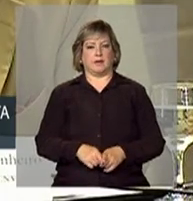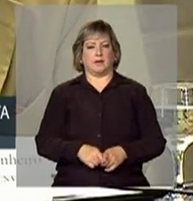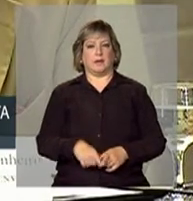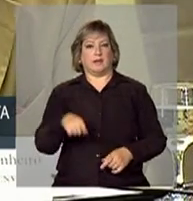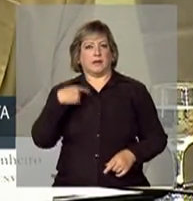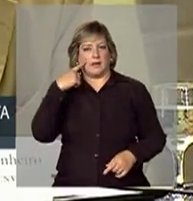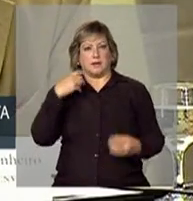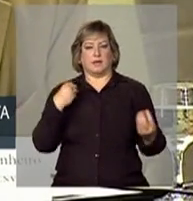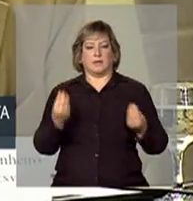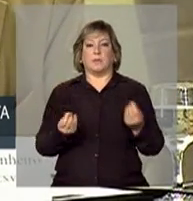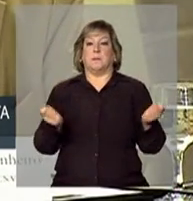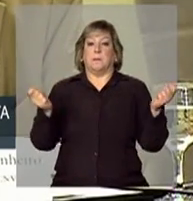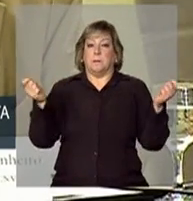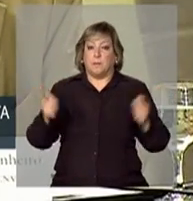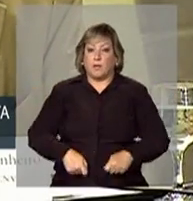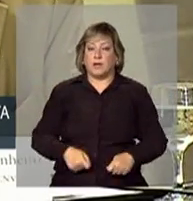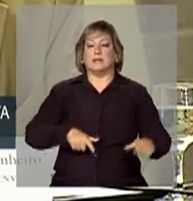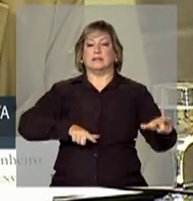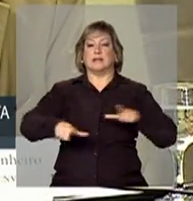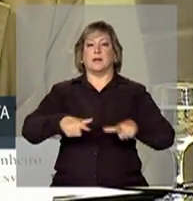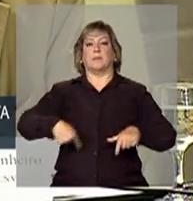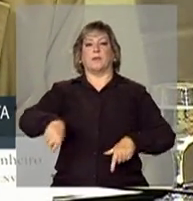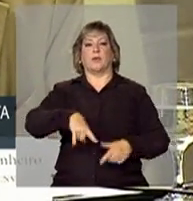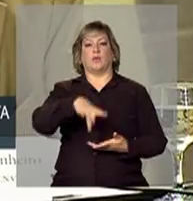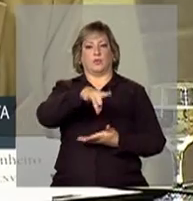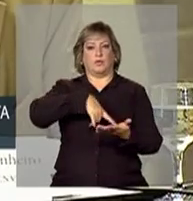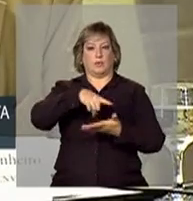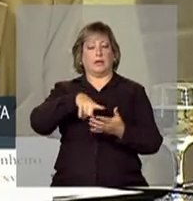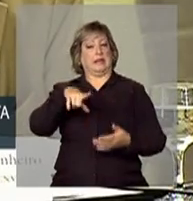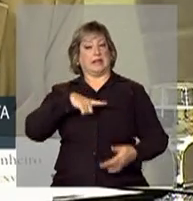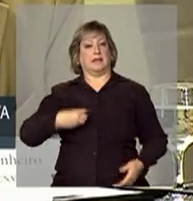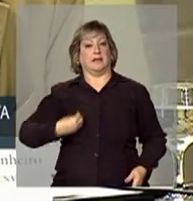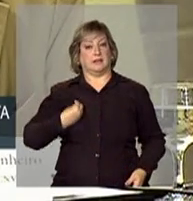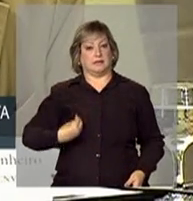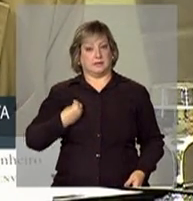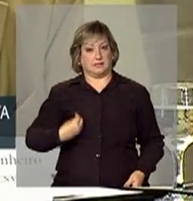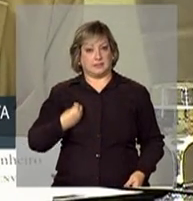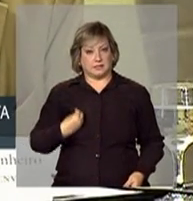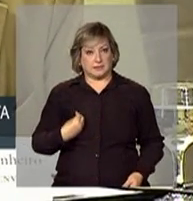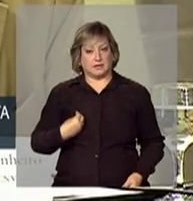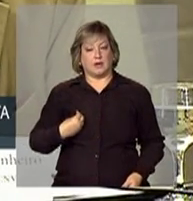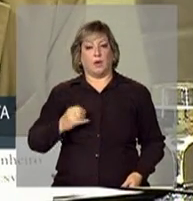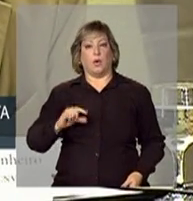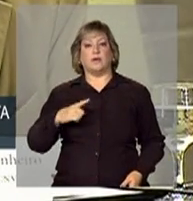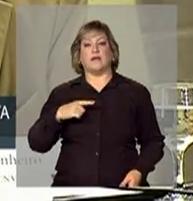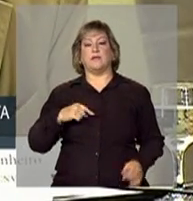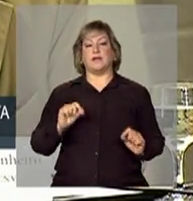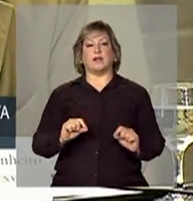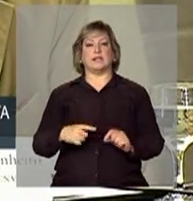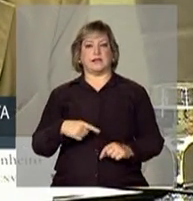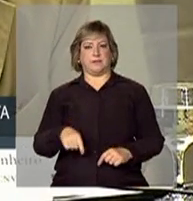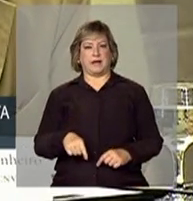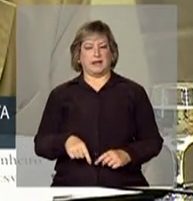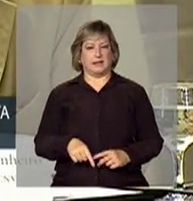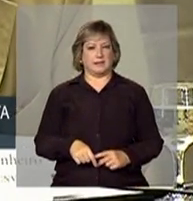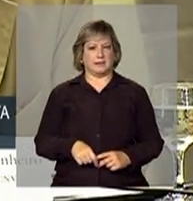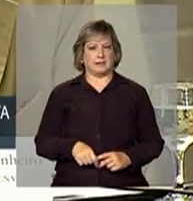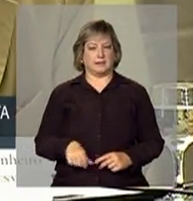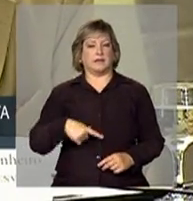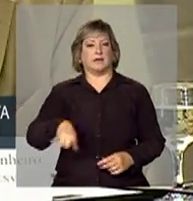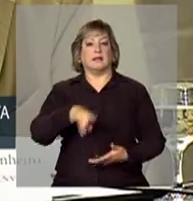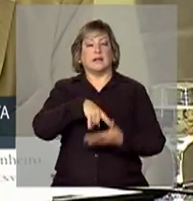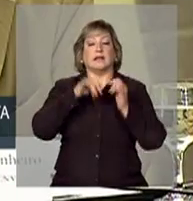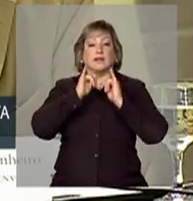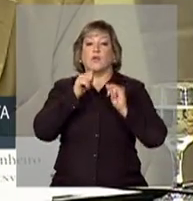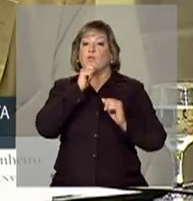a possibilidade de trabalhar com os documentos que existem, lê-los com novos olhos, buscar neles os dados que não